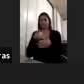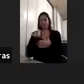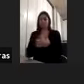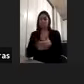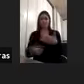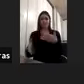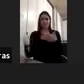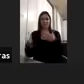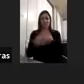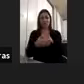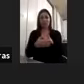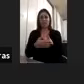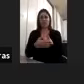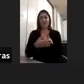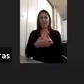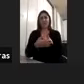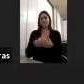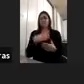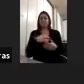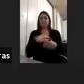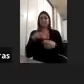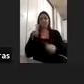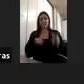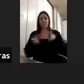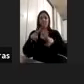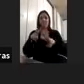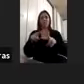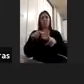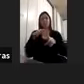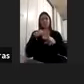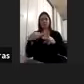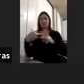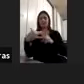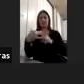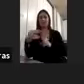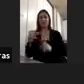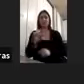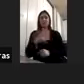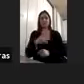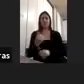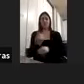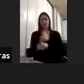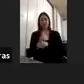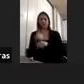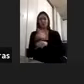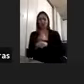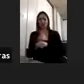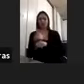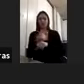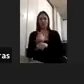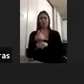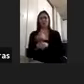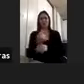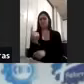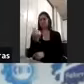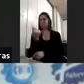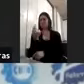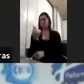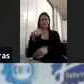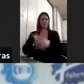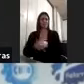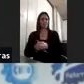sabe, assim, ela não olha o próximo, ela só é a parte financeira e acha que, sabe, é essa gestão. E por